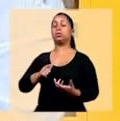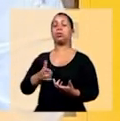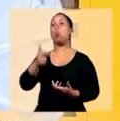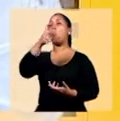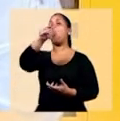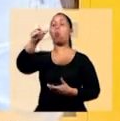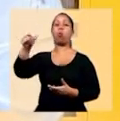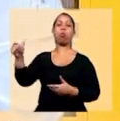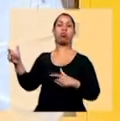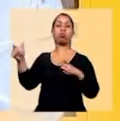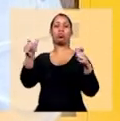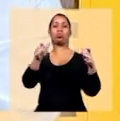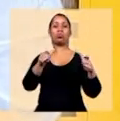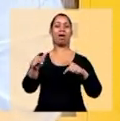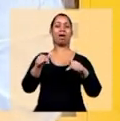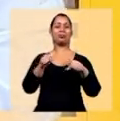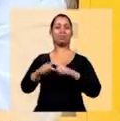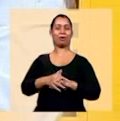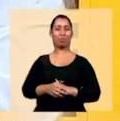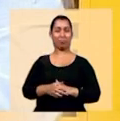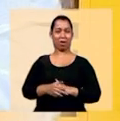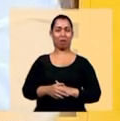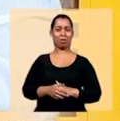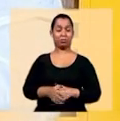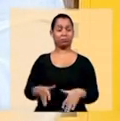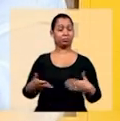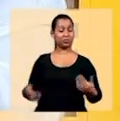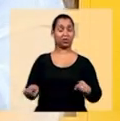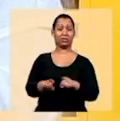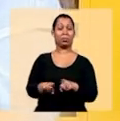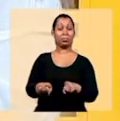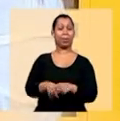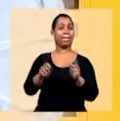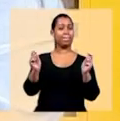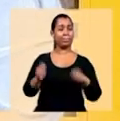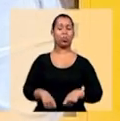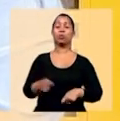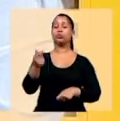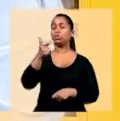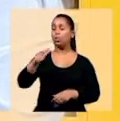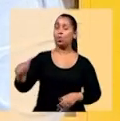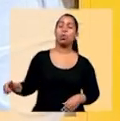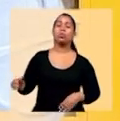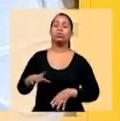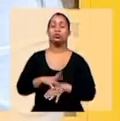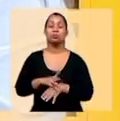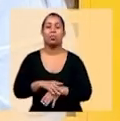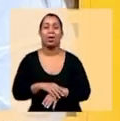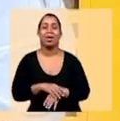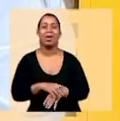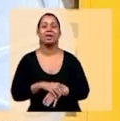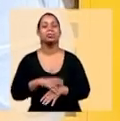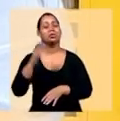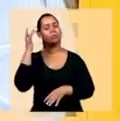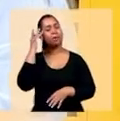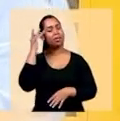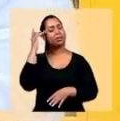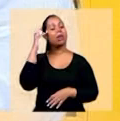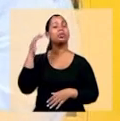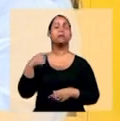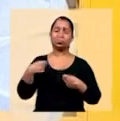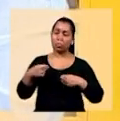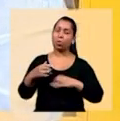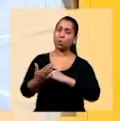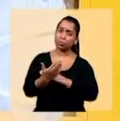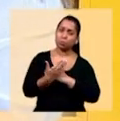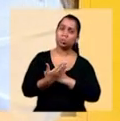colocar profissionalmente em outro lugar. Do assédio, você pode ter outras doenças mentais. Sim.